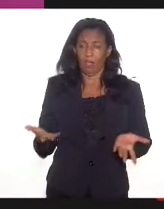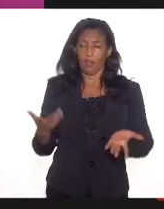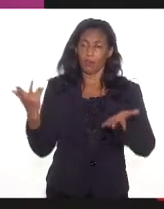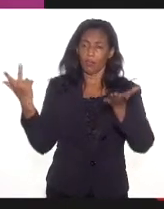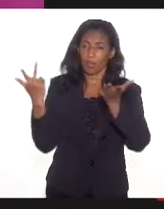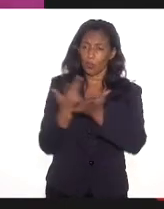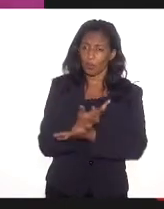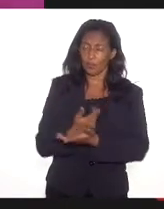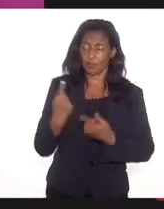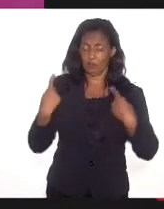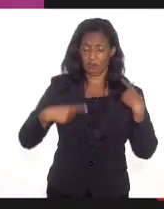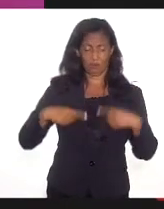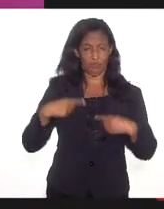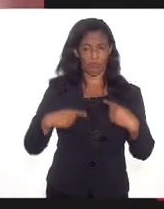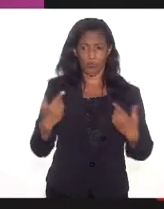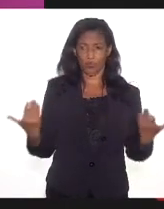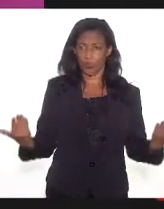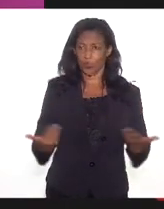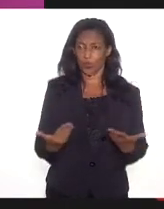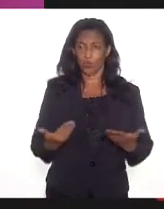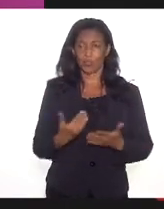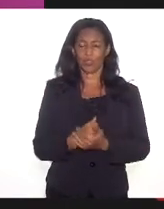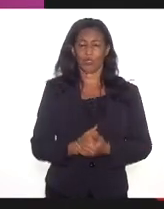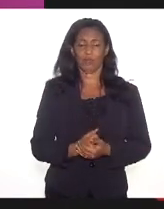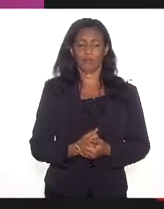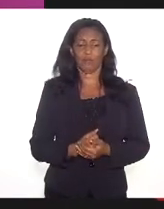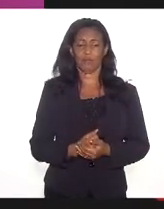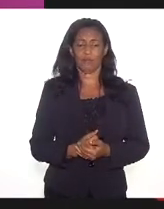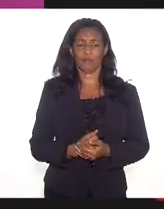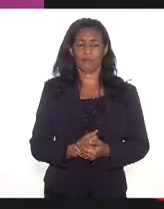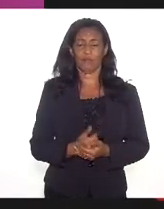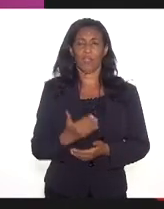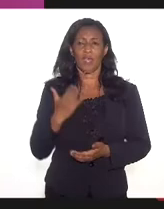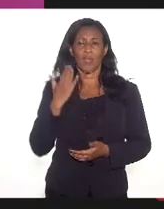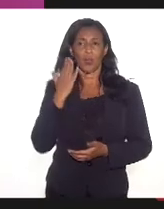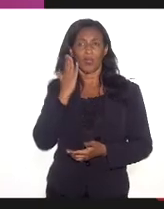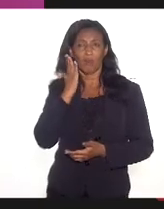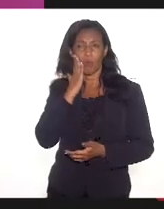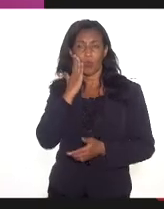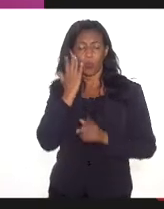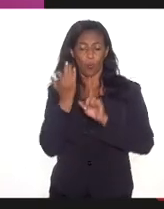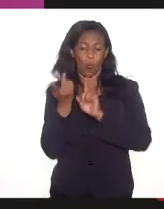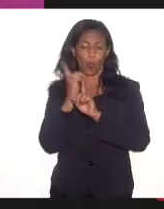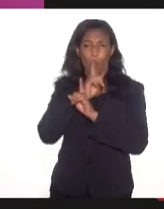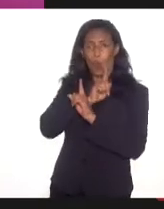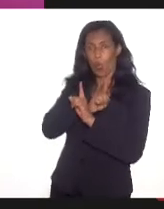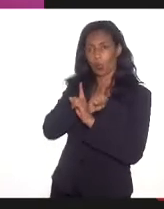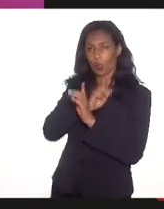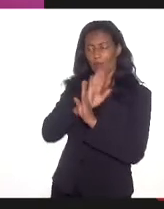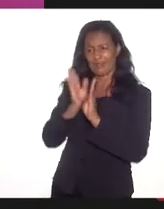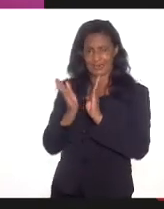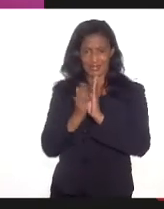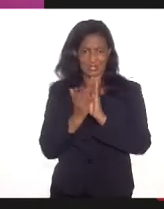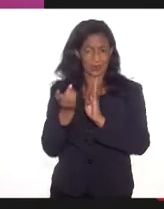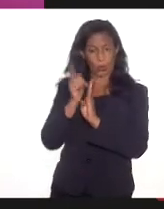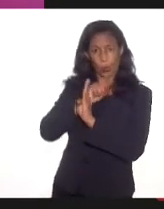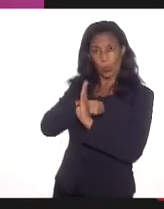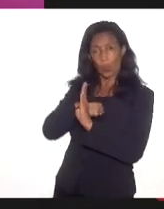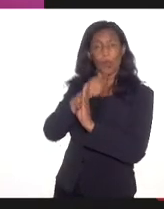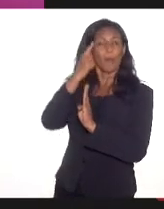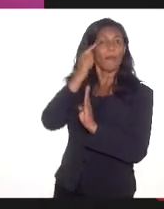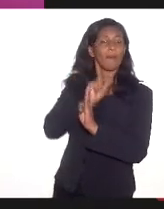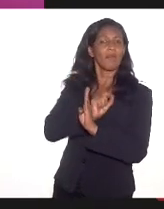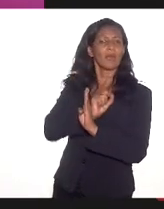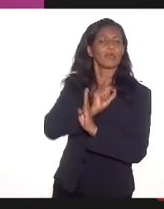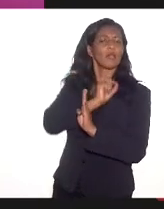discutindo aqui é a cara do que um outro lado pensa desse povo esse outro